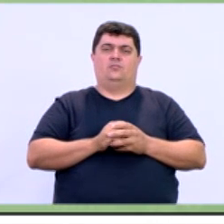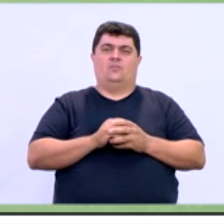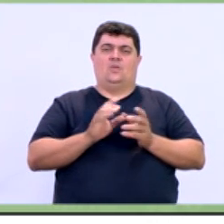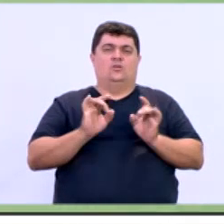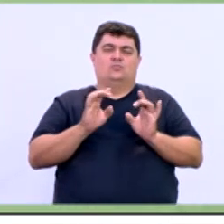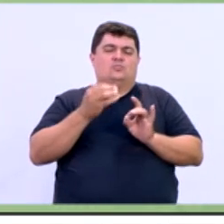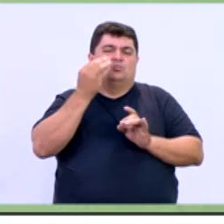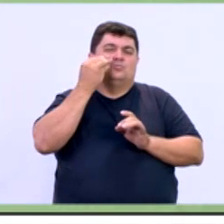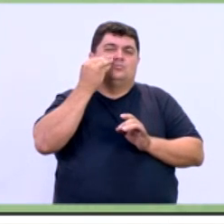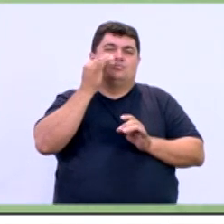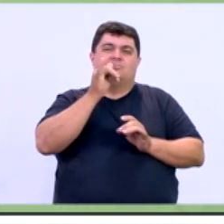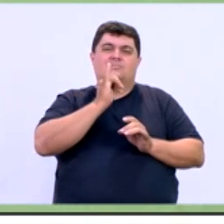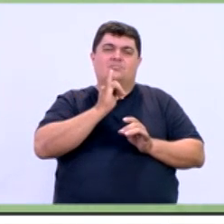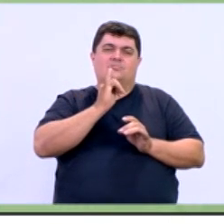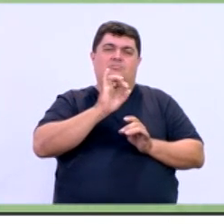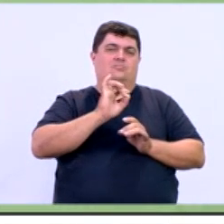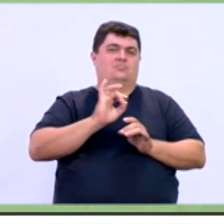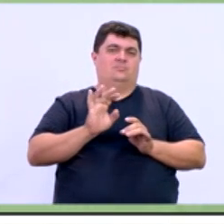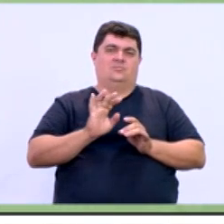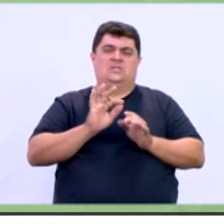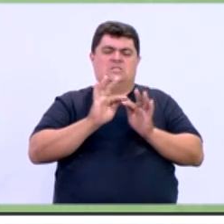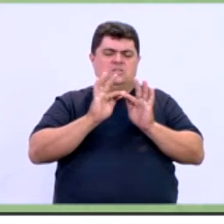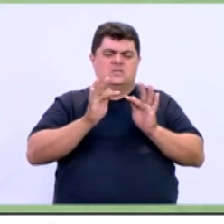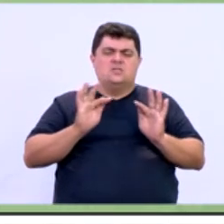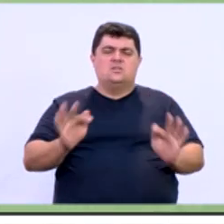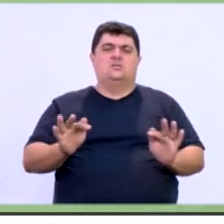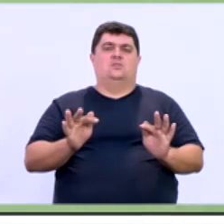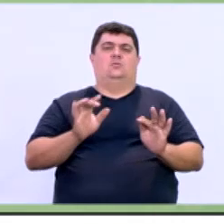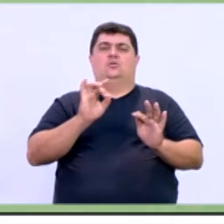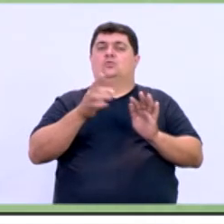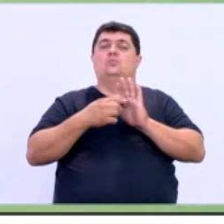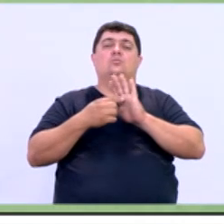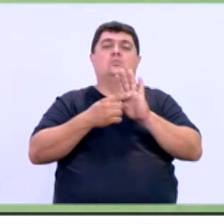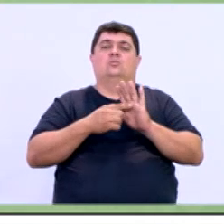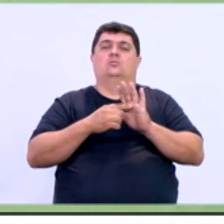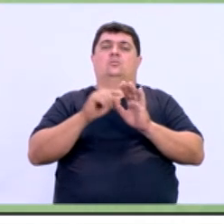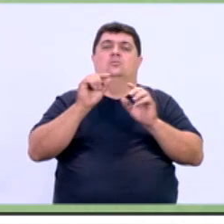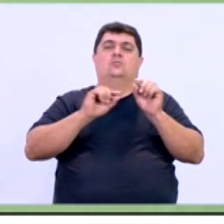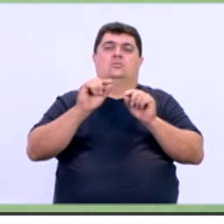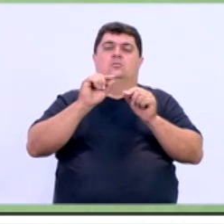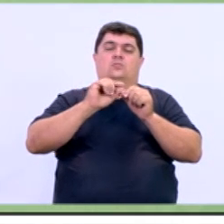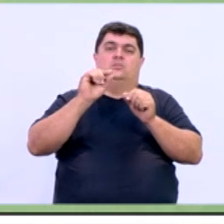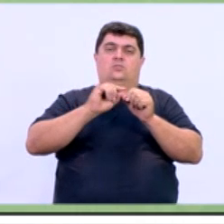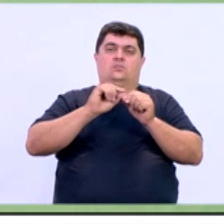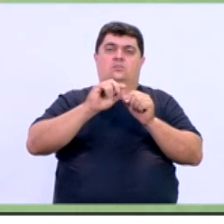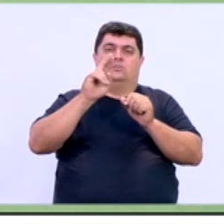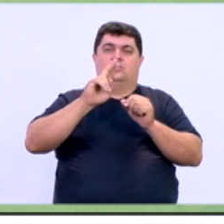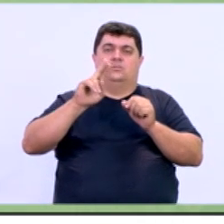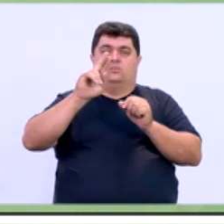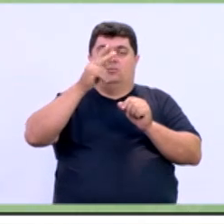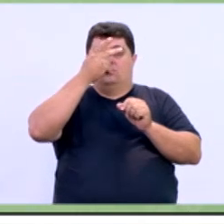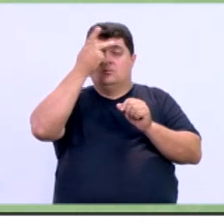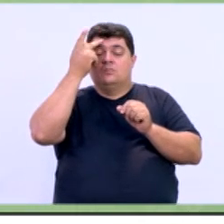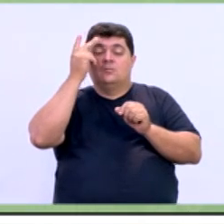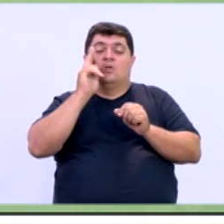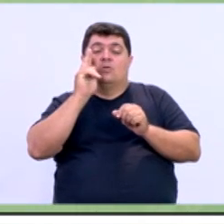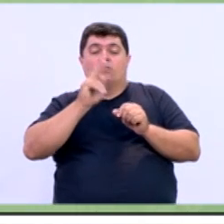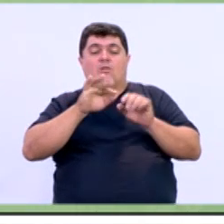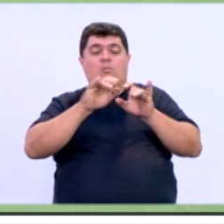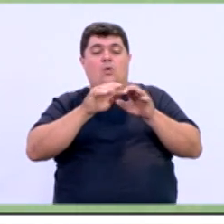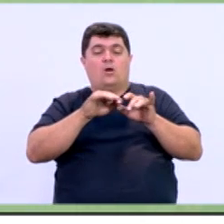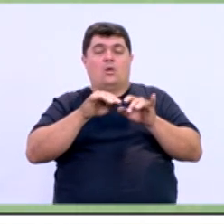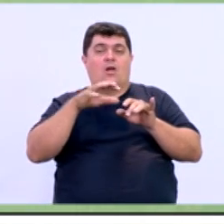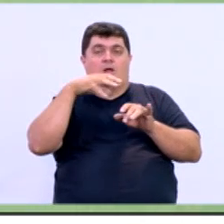essa funcionalidade bem simplesinho, só mostrando o que os nossos usuários estão digitando no